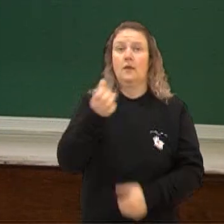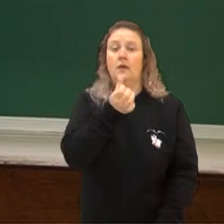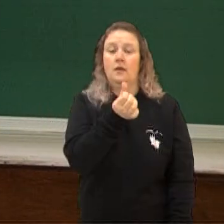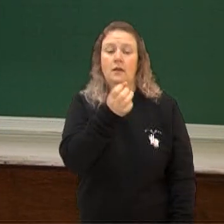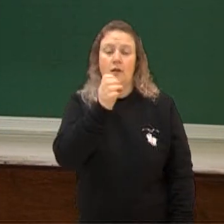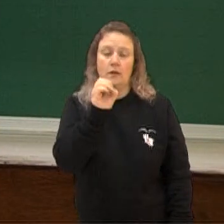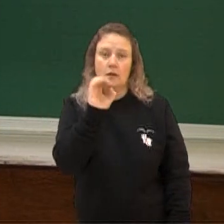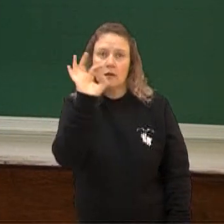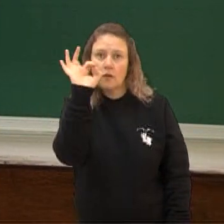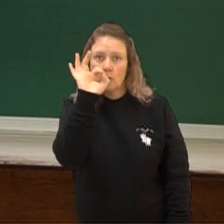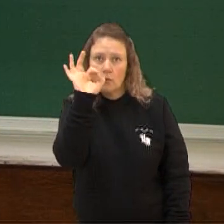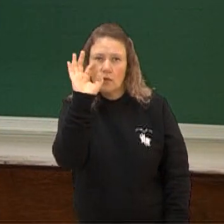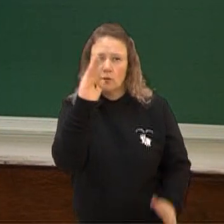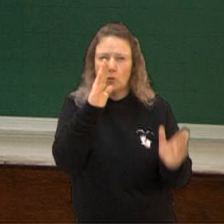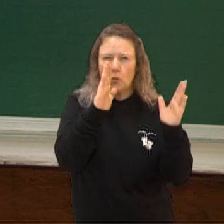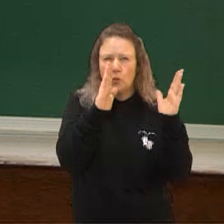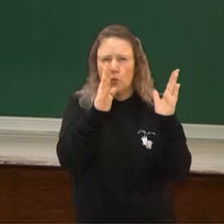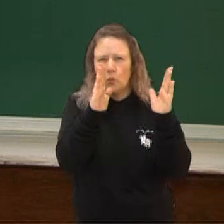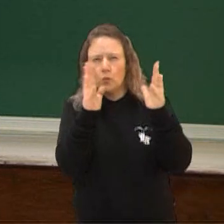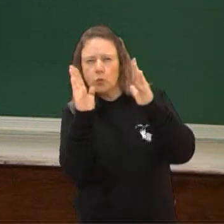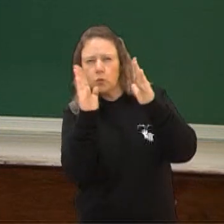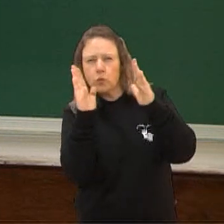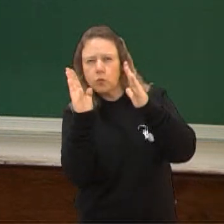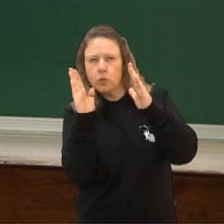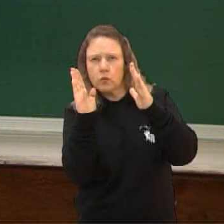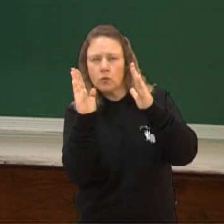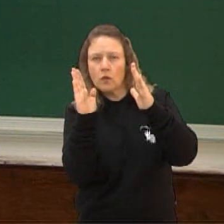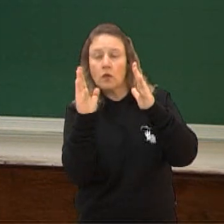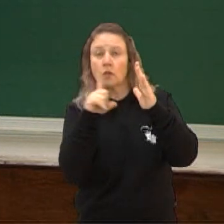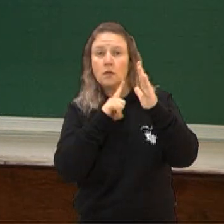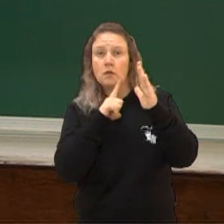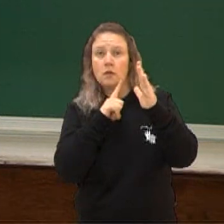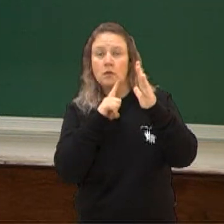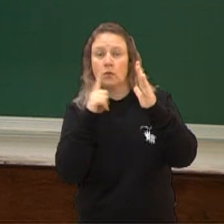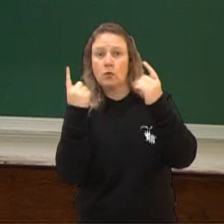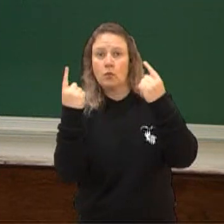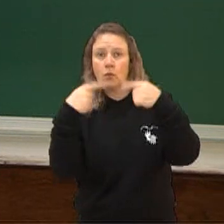60 graus de inclinação. Nós temos aqui um cateto oposto